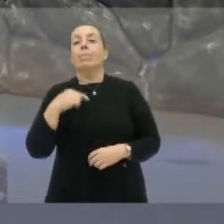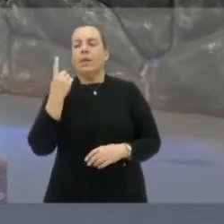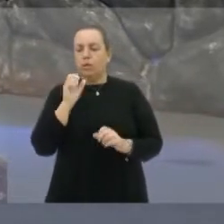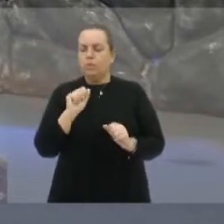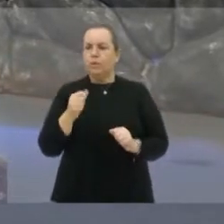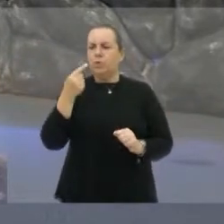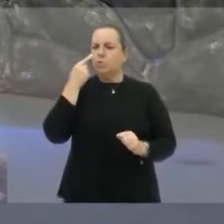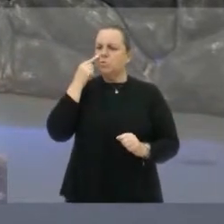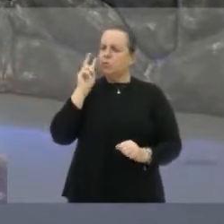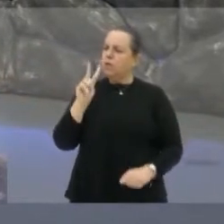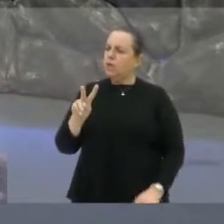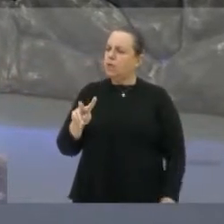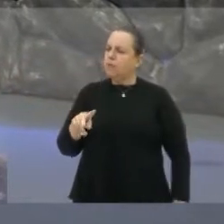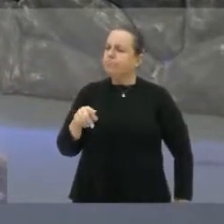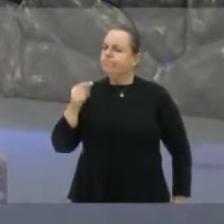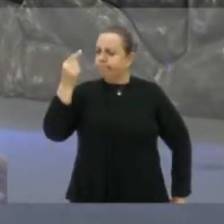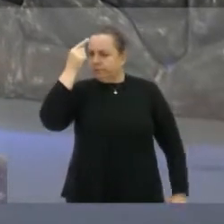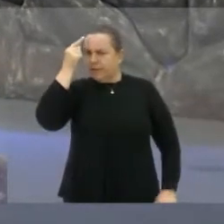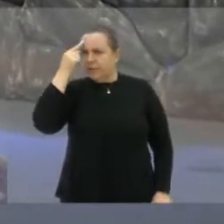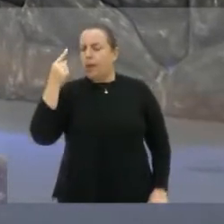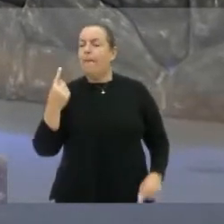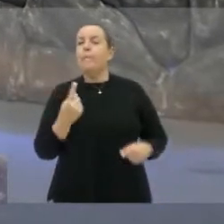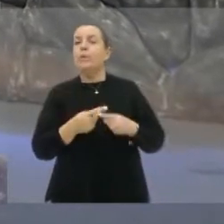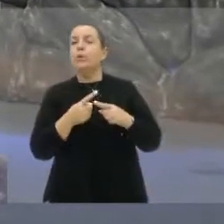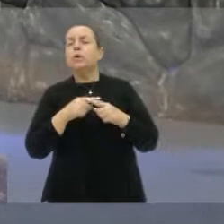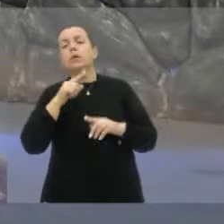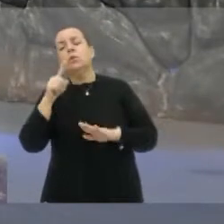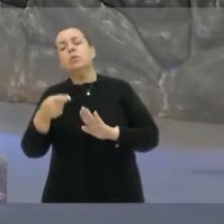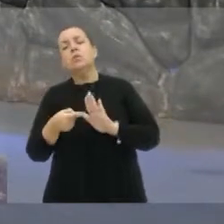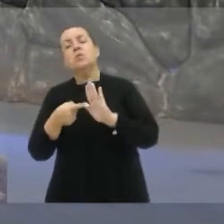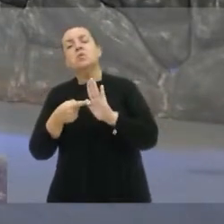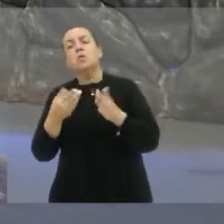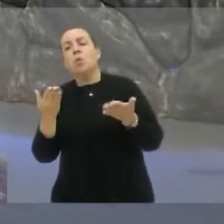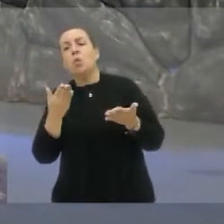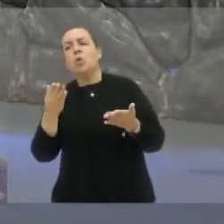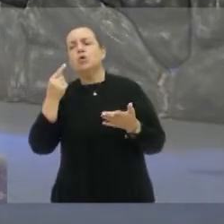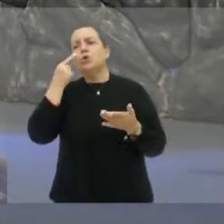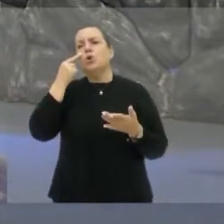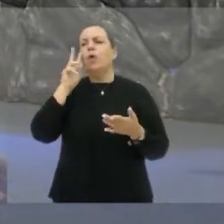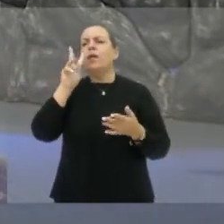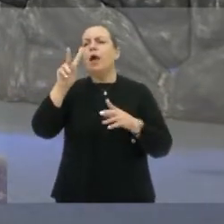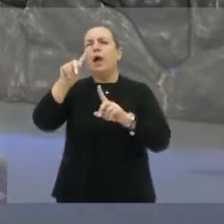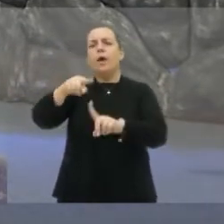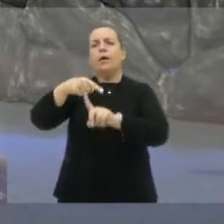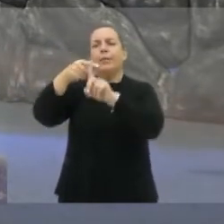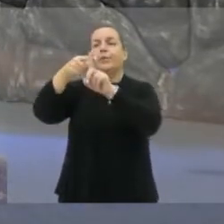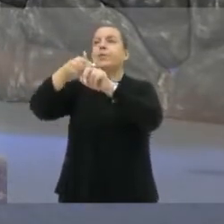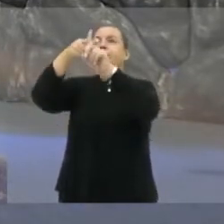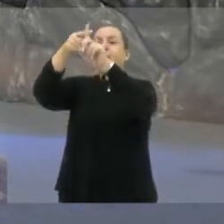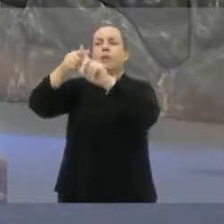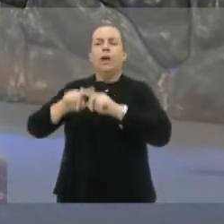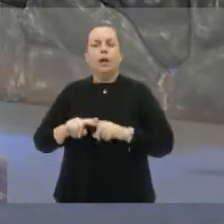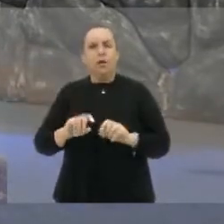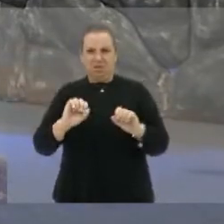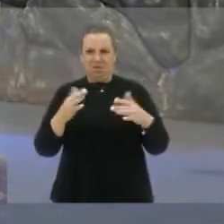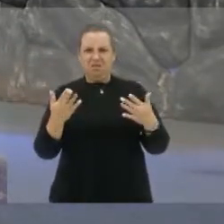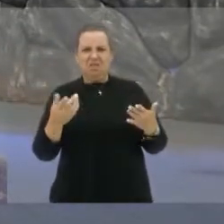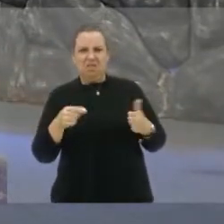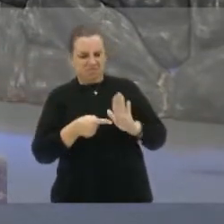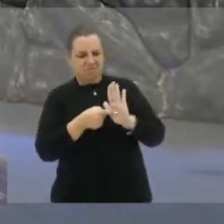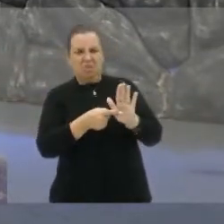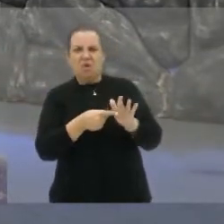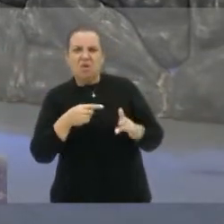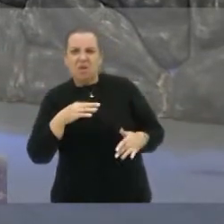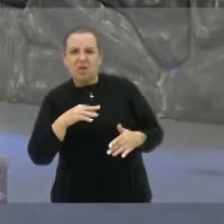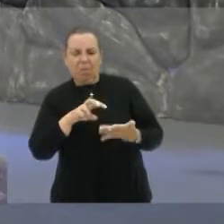nós vamos trazer esta realidade da cruz? Por que nós vamos exaltar a cruz? Não é sinal de morte? Não é